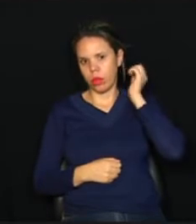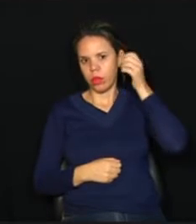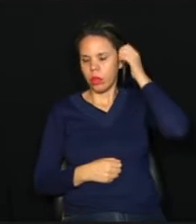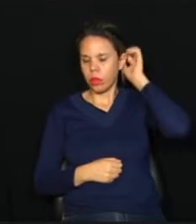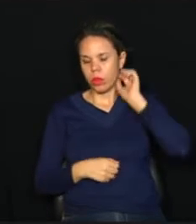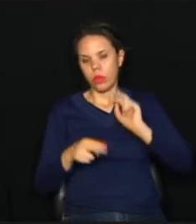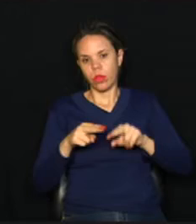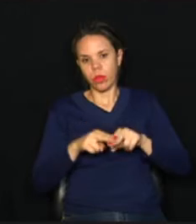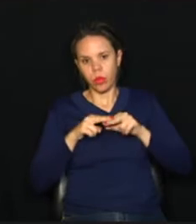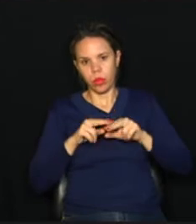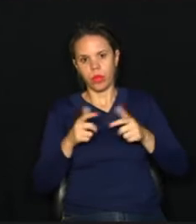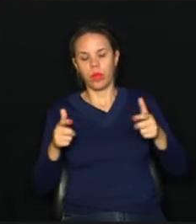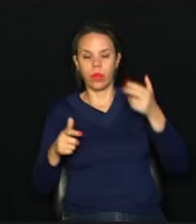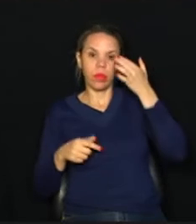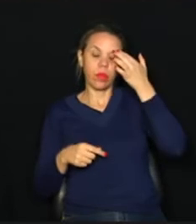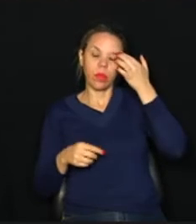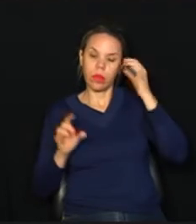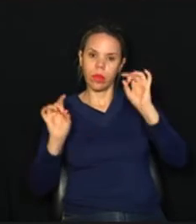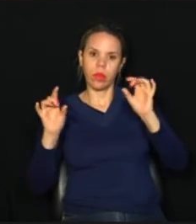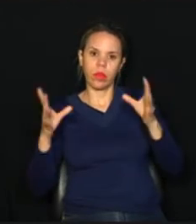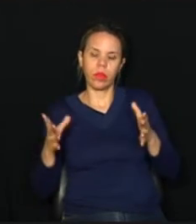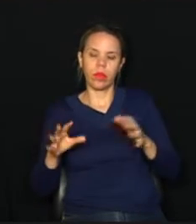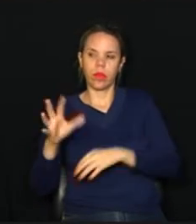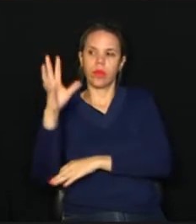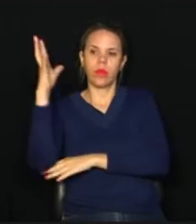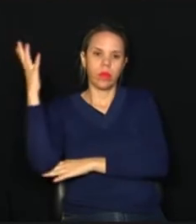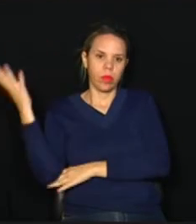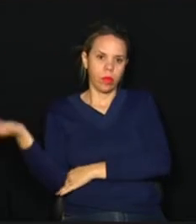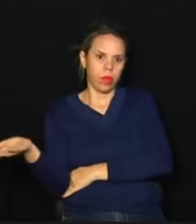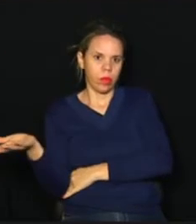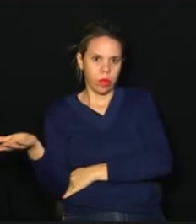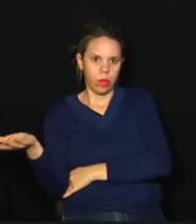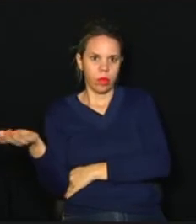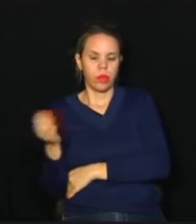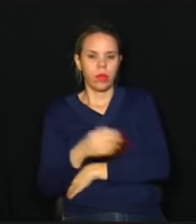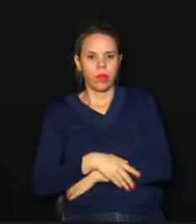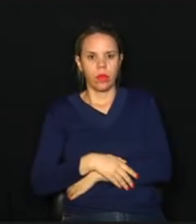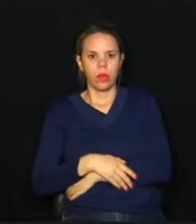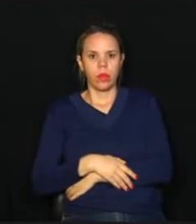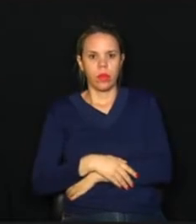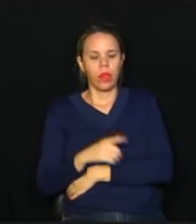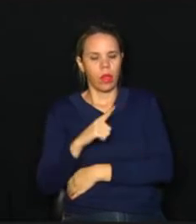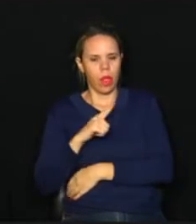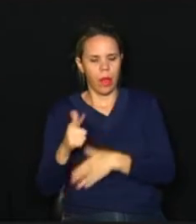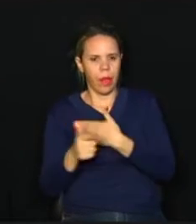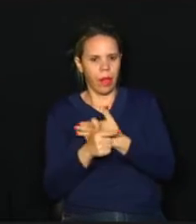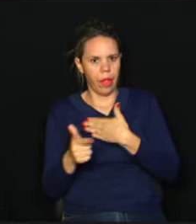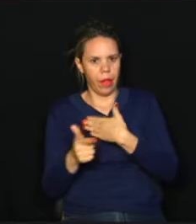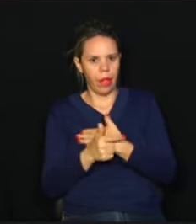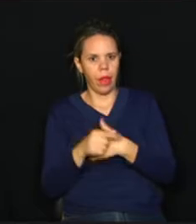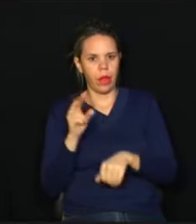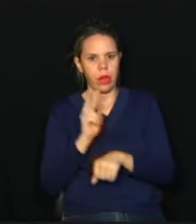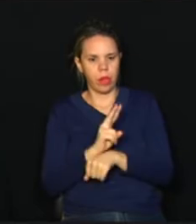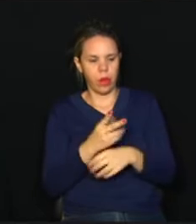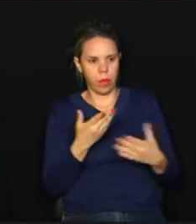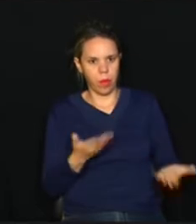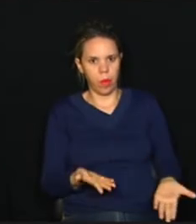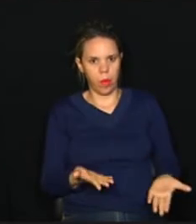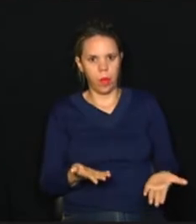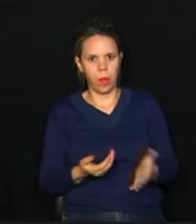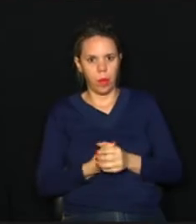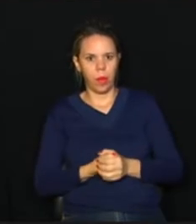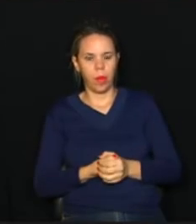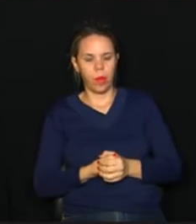por grandes monoculturas, especialmente de eucalipto. E ela tem o papel de conservação